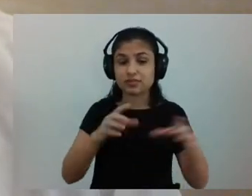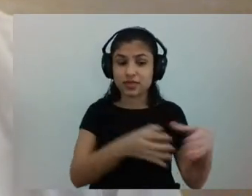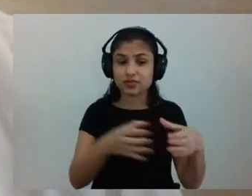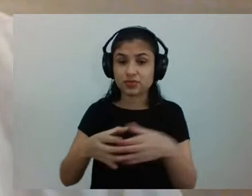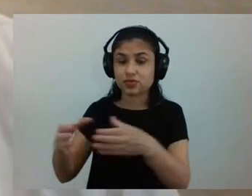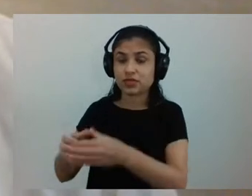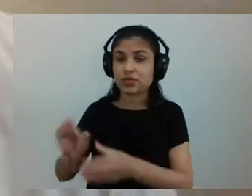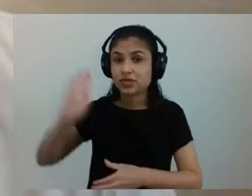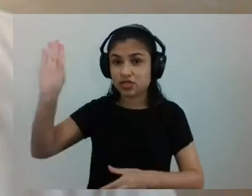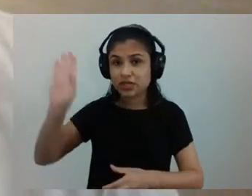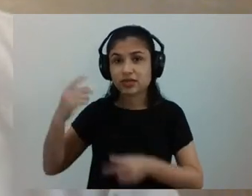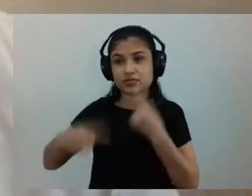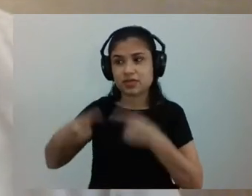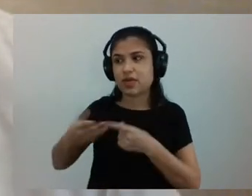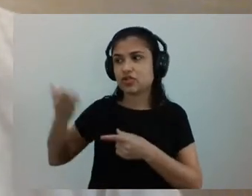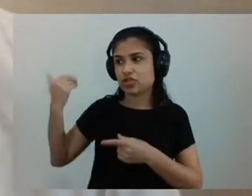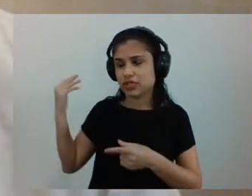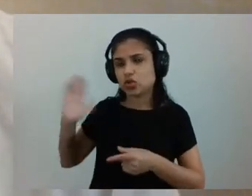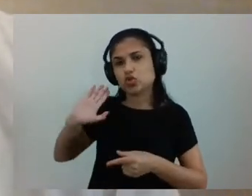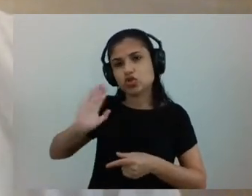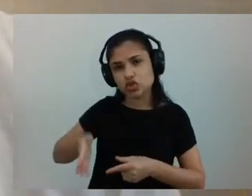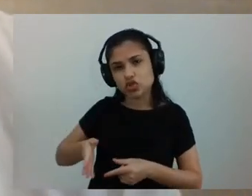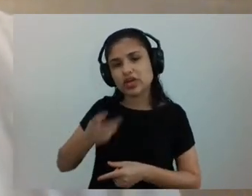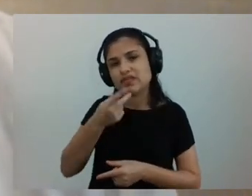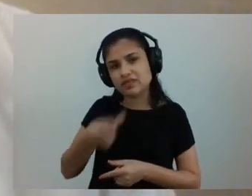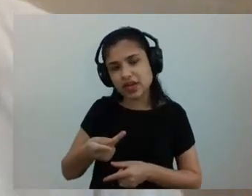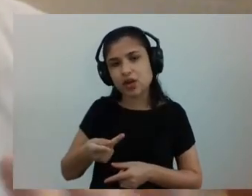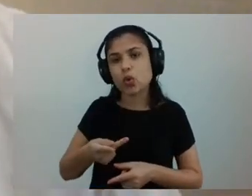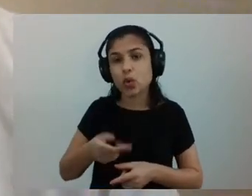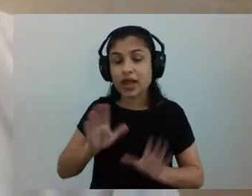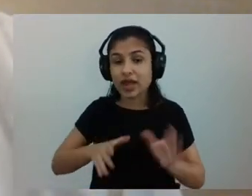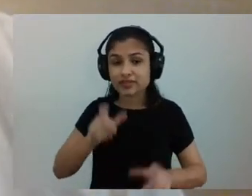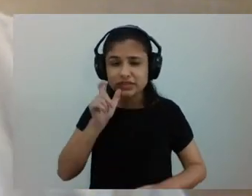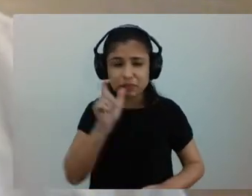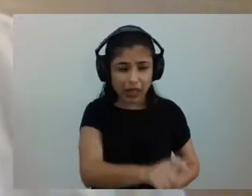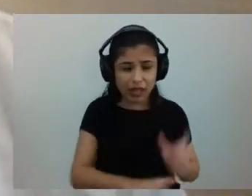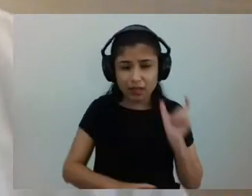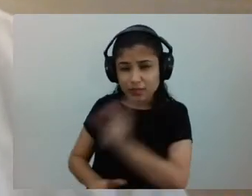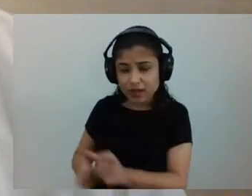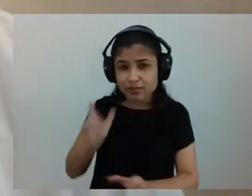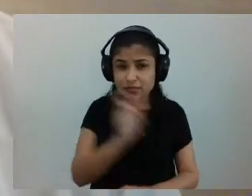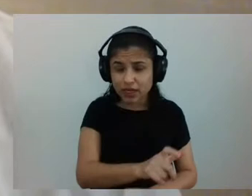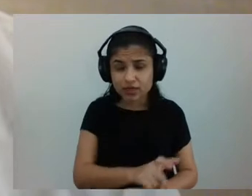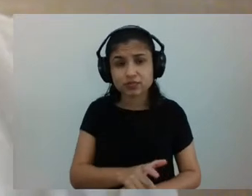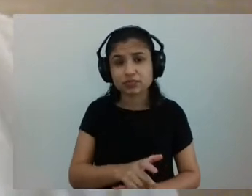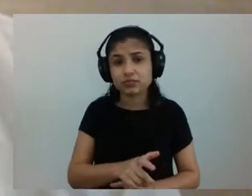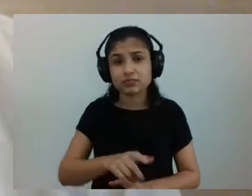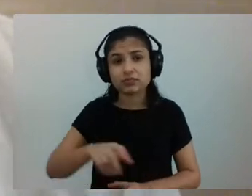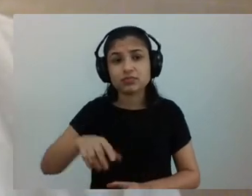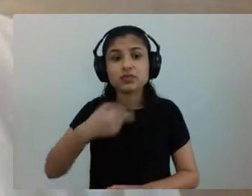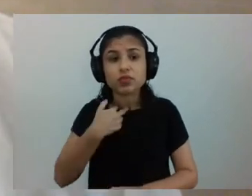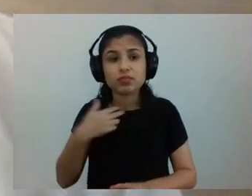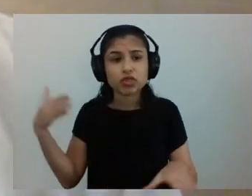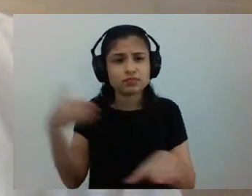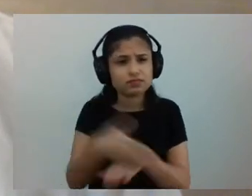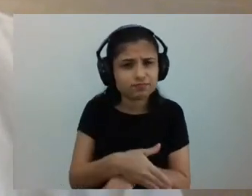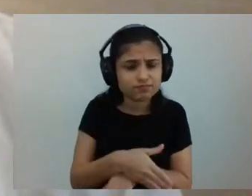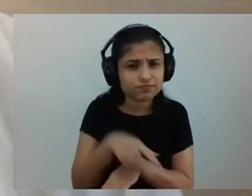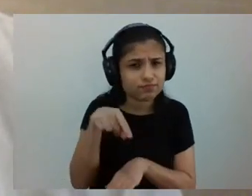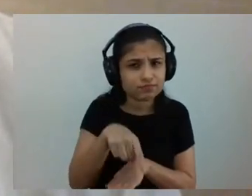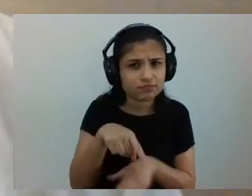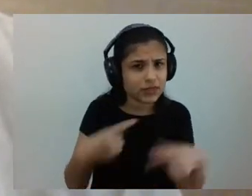debates anteriores, estão carregadas de ofensa, não interferissem nesse debate, né?